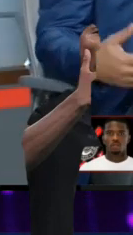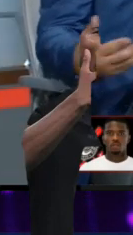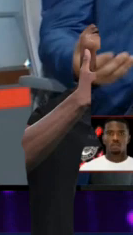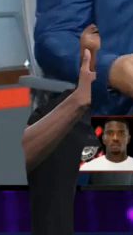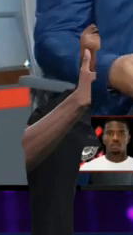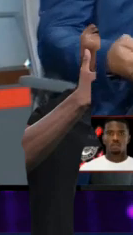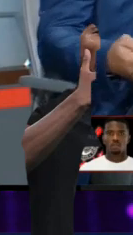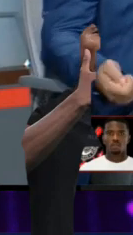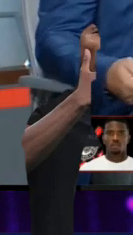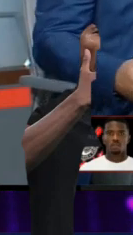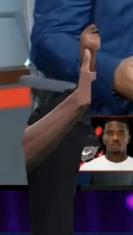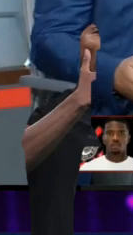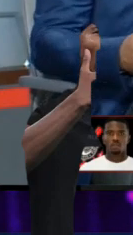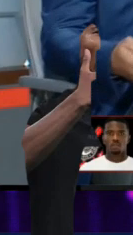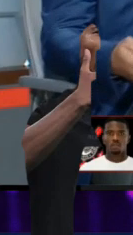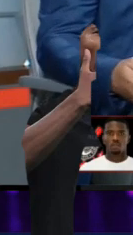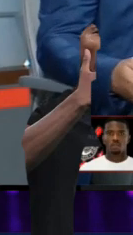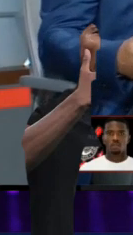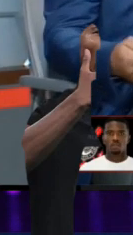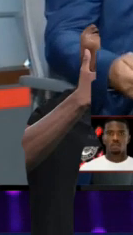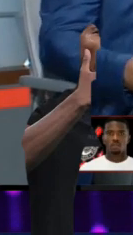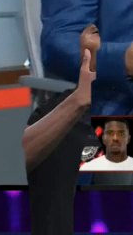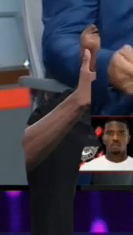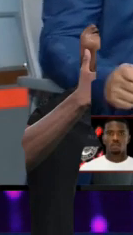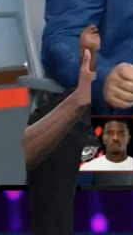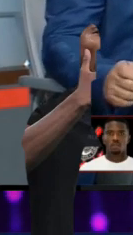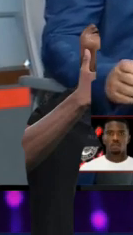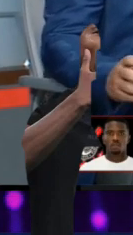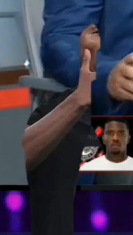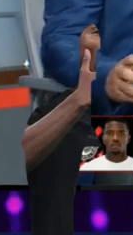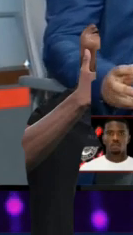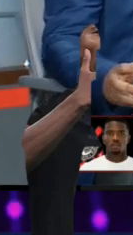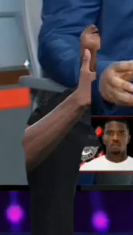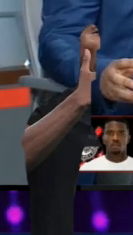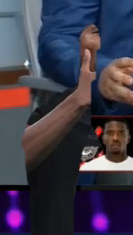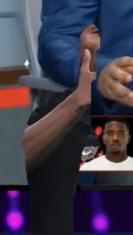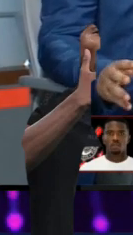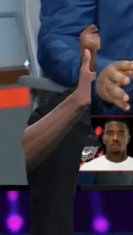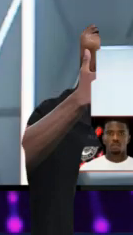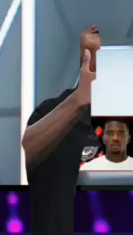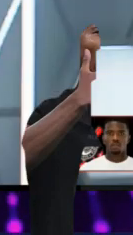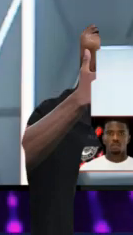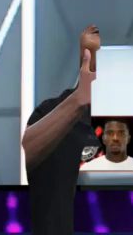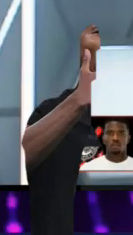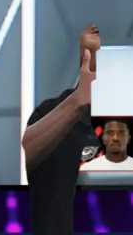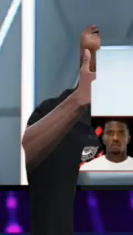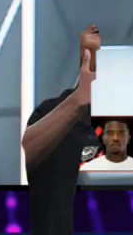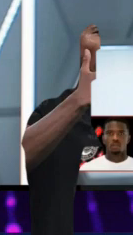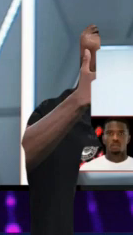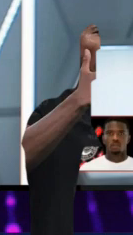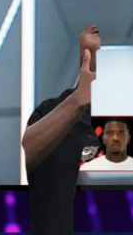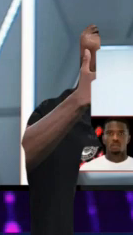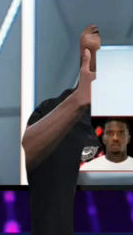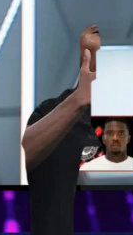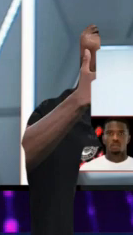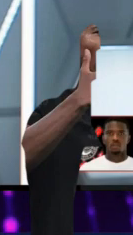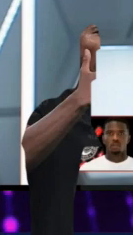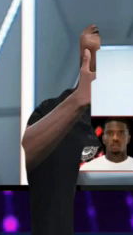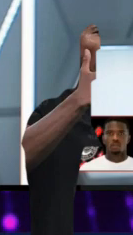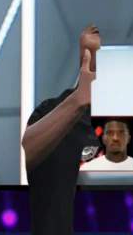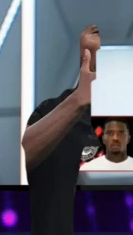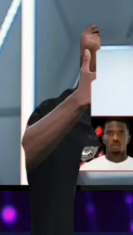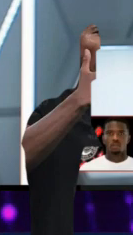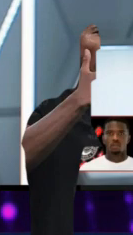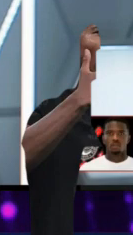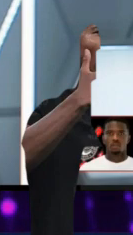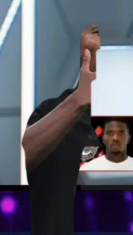faz pergunta dura. Sim. Tem uns caras que desrespeitam também na hora de falar, né? Perguntas muito